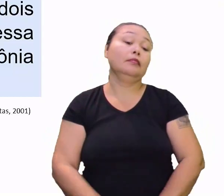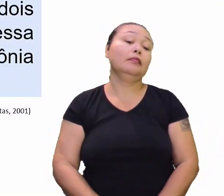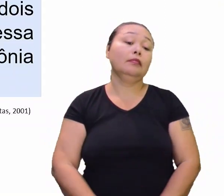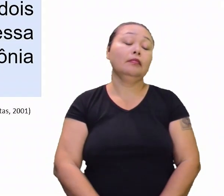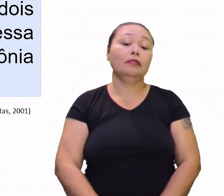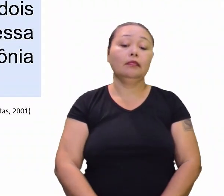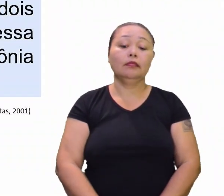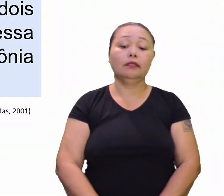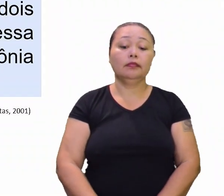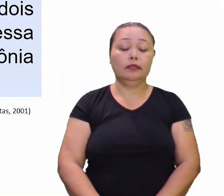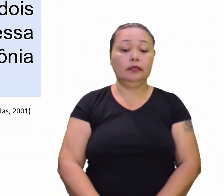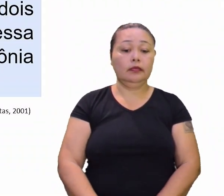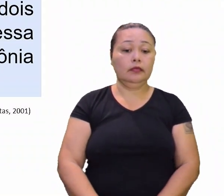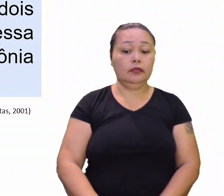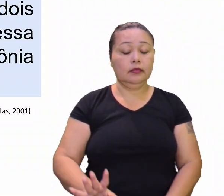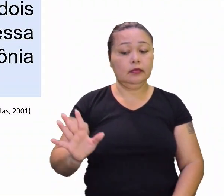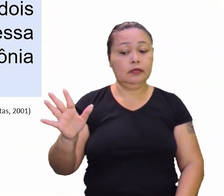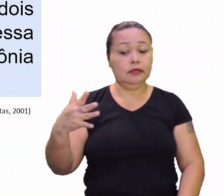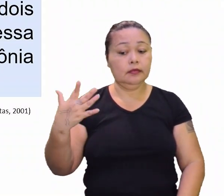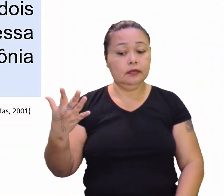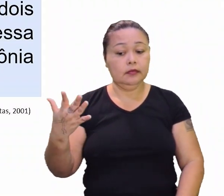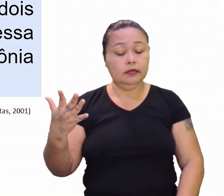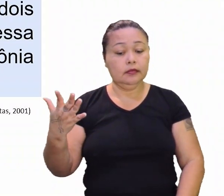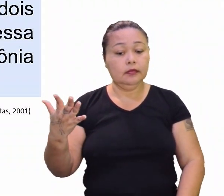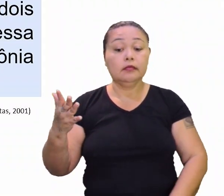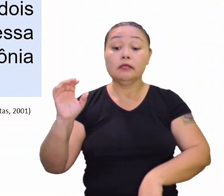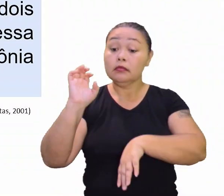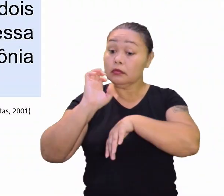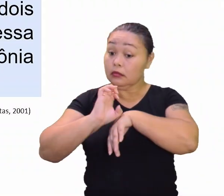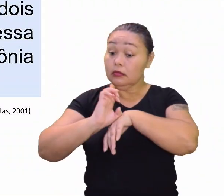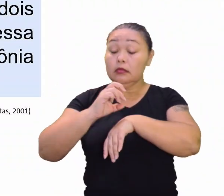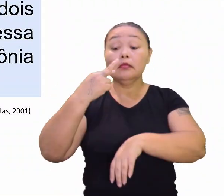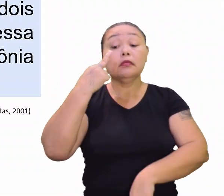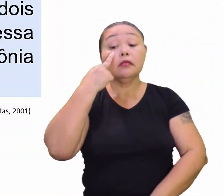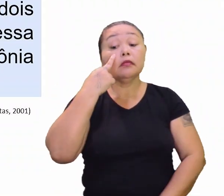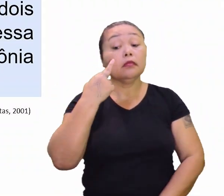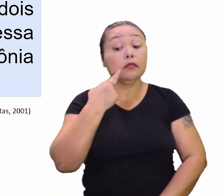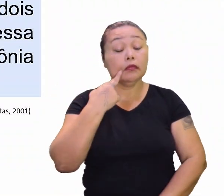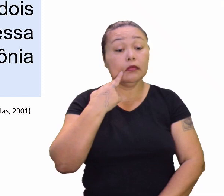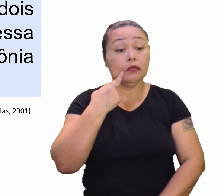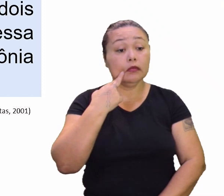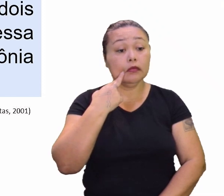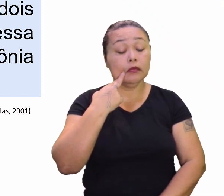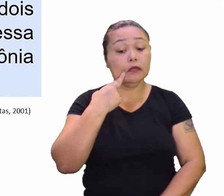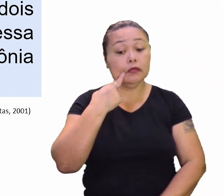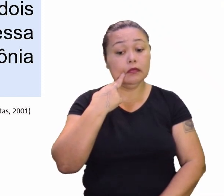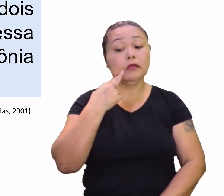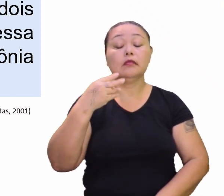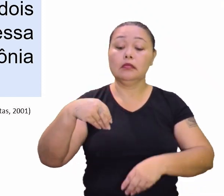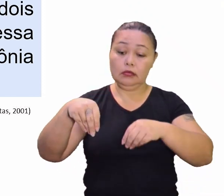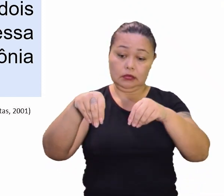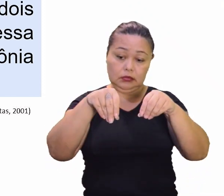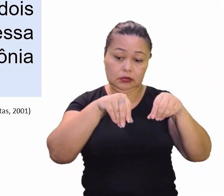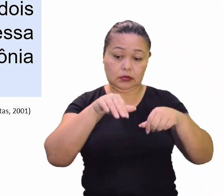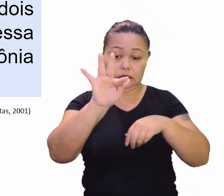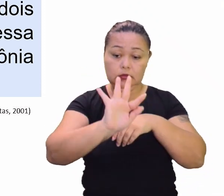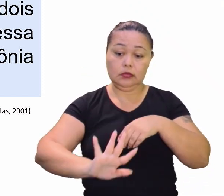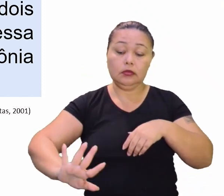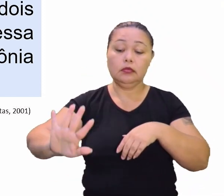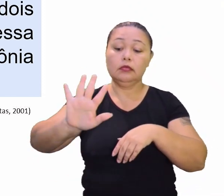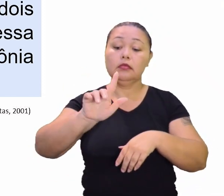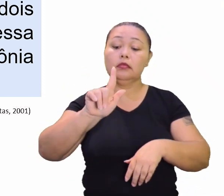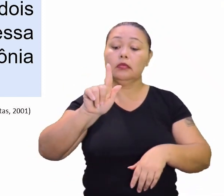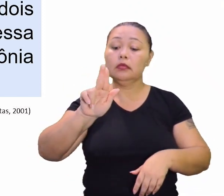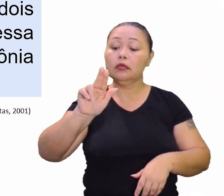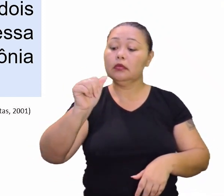Só lembrando, né, Rogério, que o estado de Rondônia, ele vai ser, o território de Rondônia, território federal